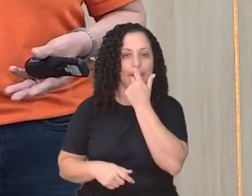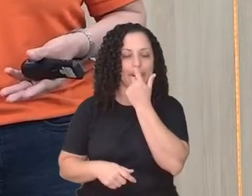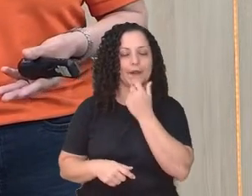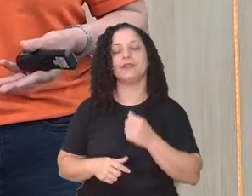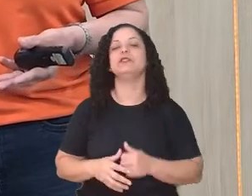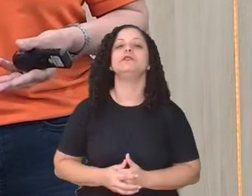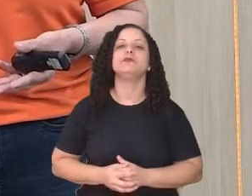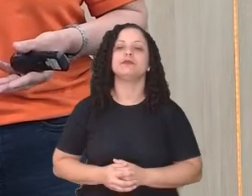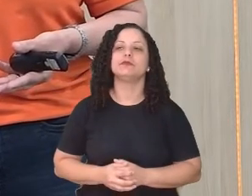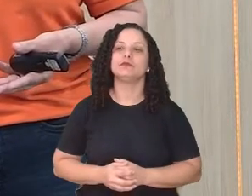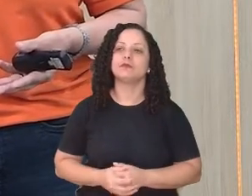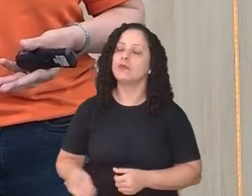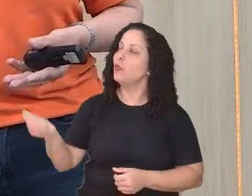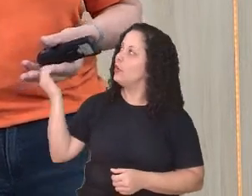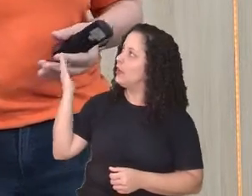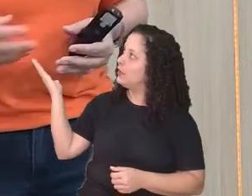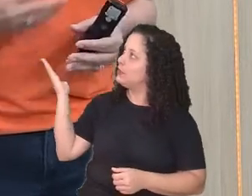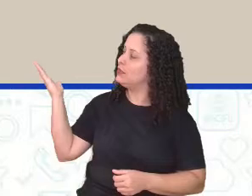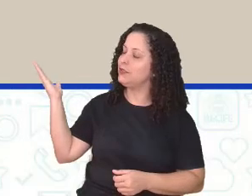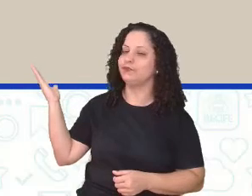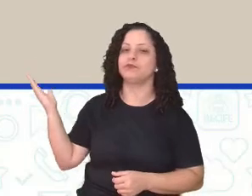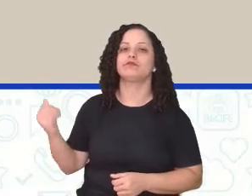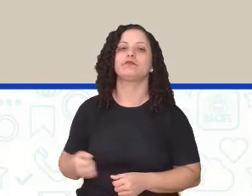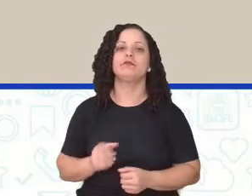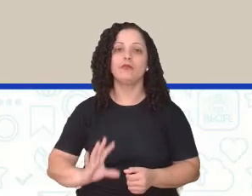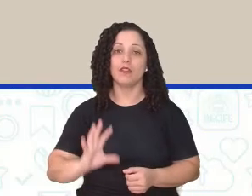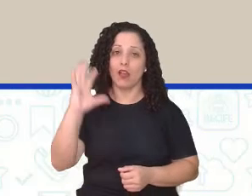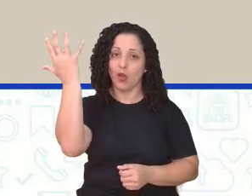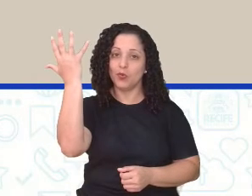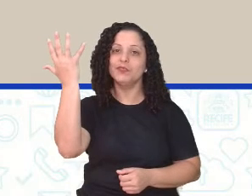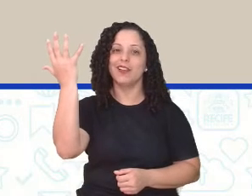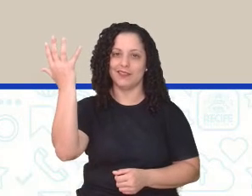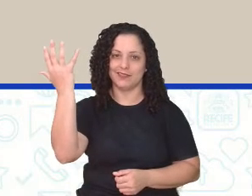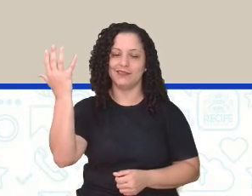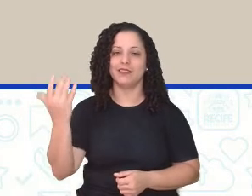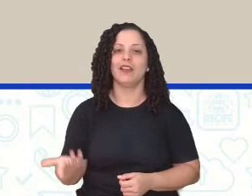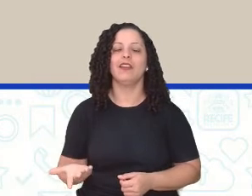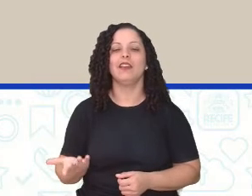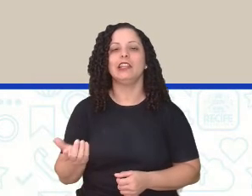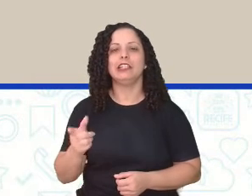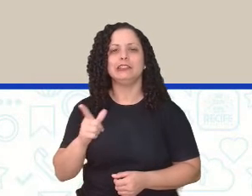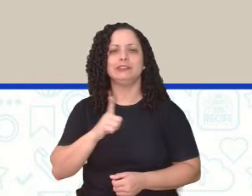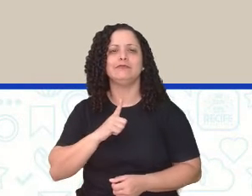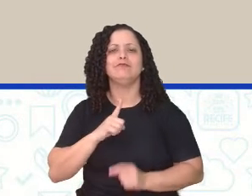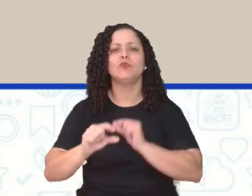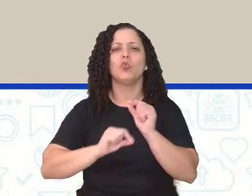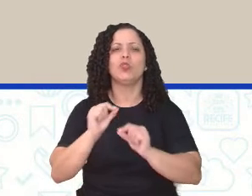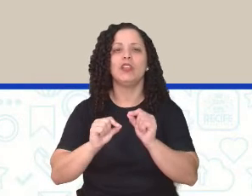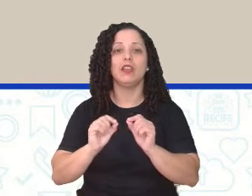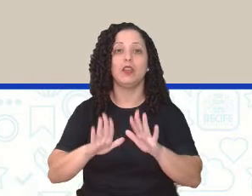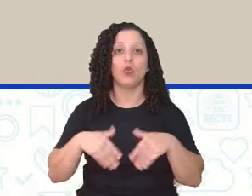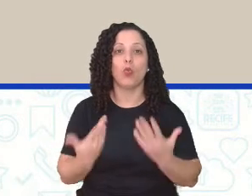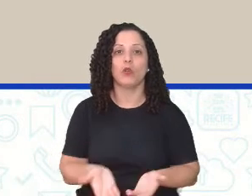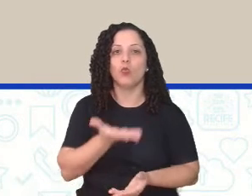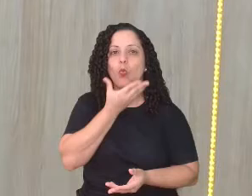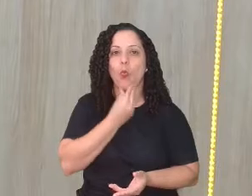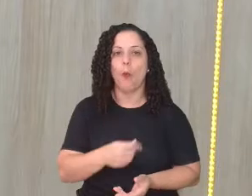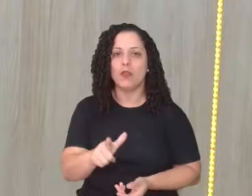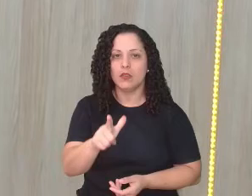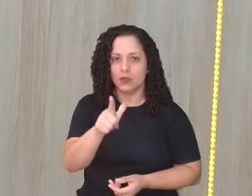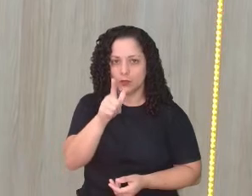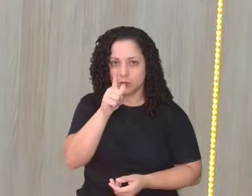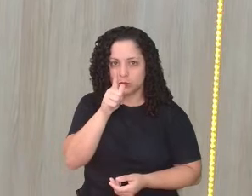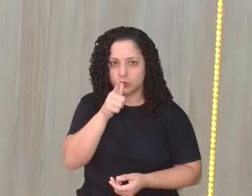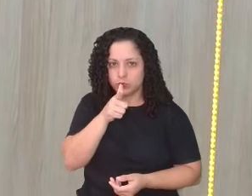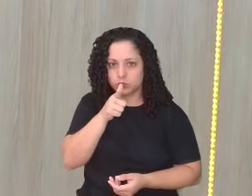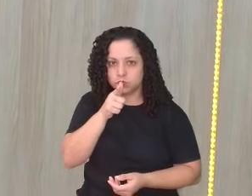sexual. Então, é esse aí, por isso que acontece realmente essa questão aí da ereção no pênis, né? Para que